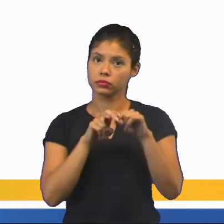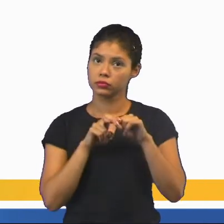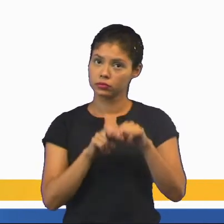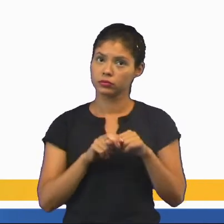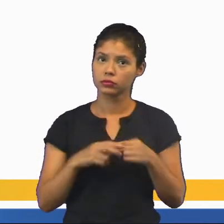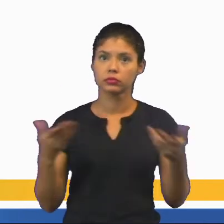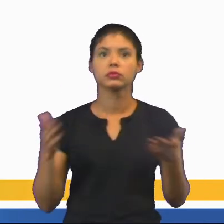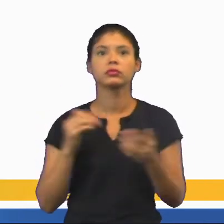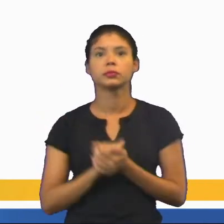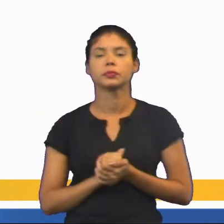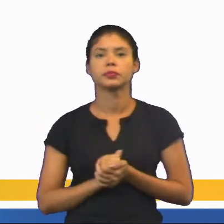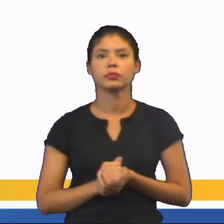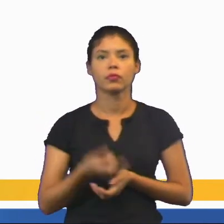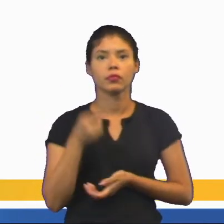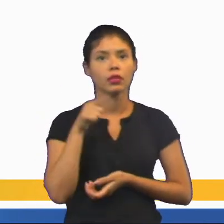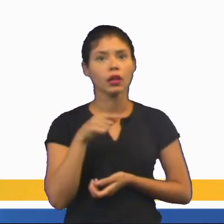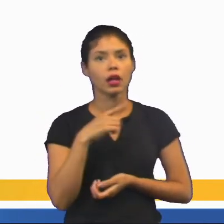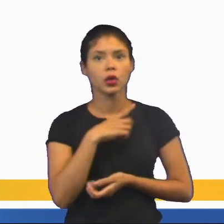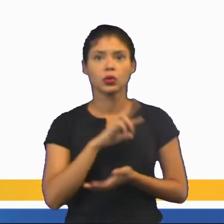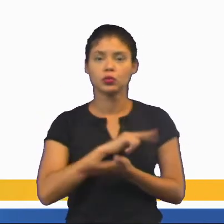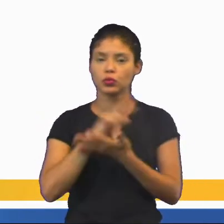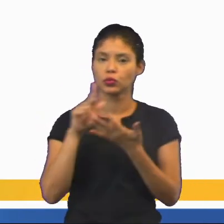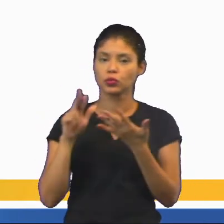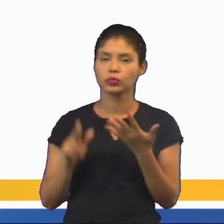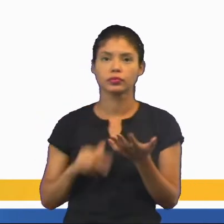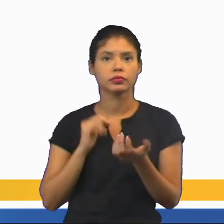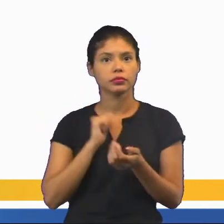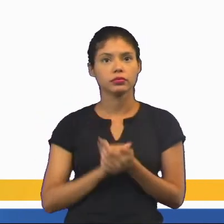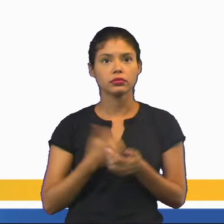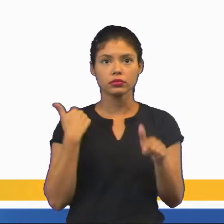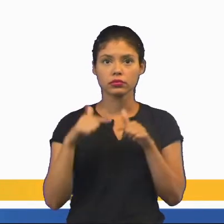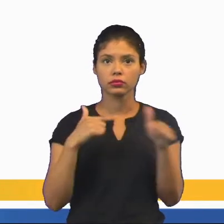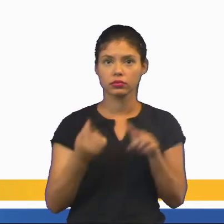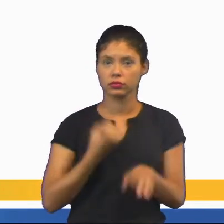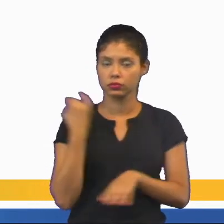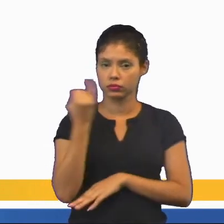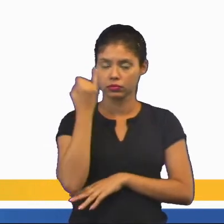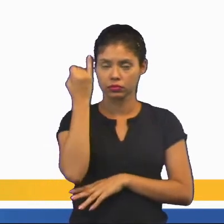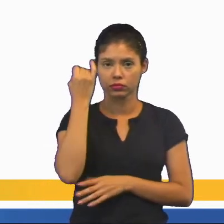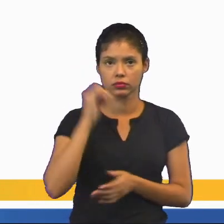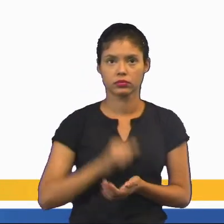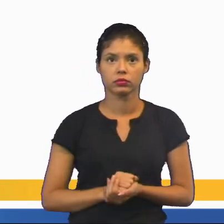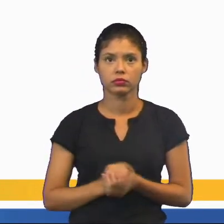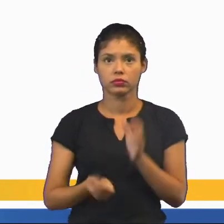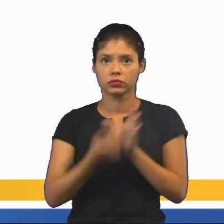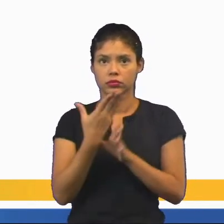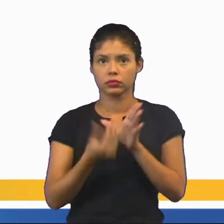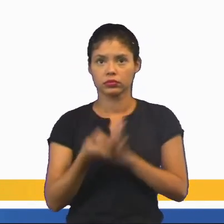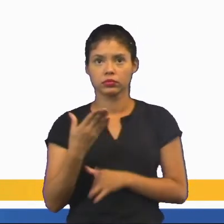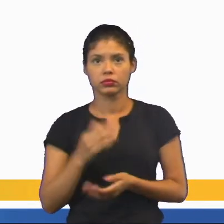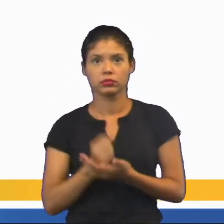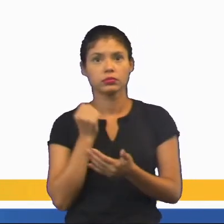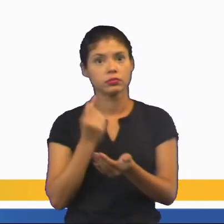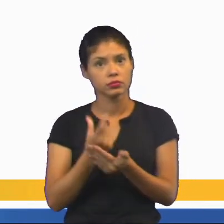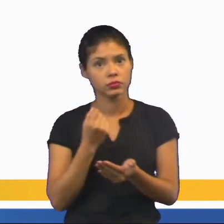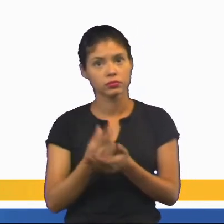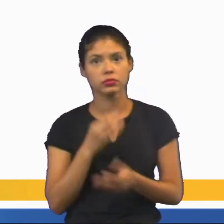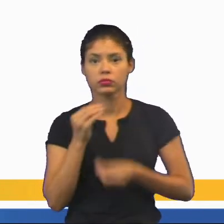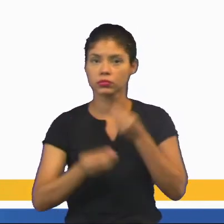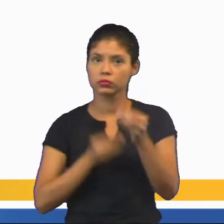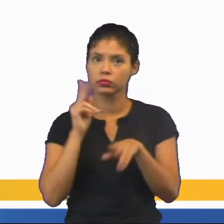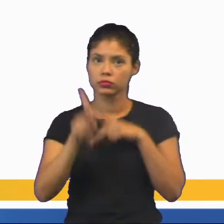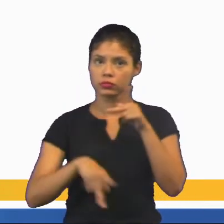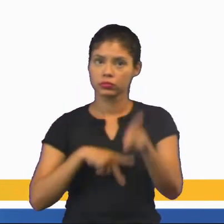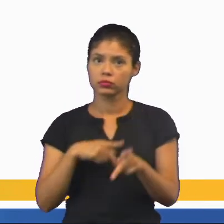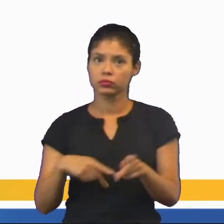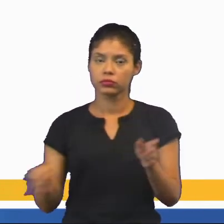econômica. Portanto, nela estão concentrados os principais serviços e produtos que são consumidos